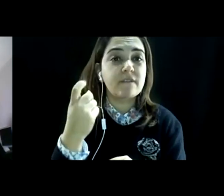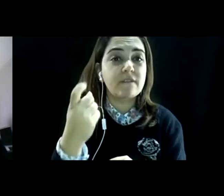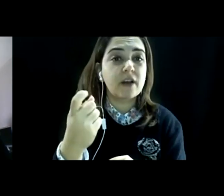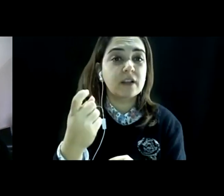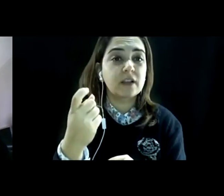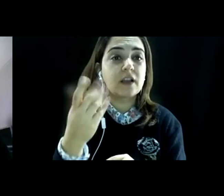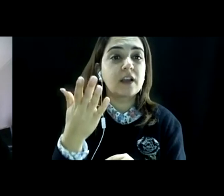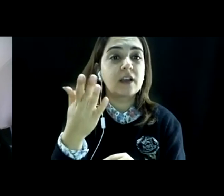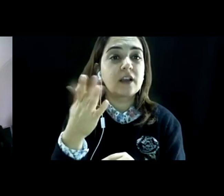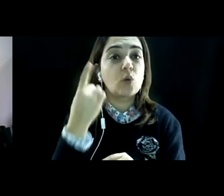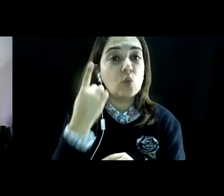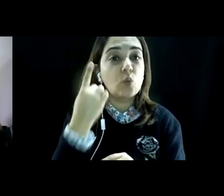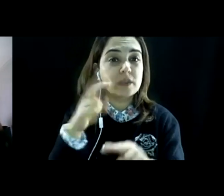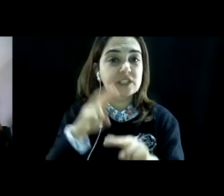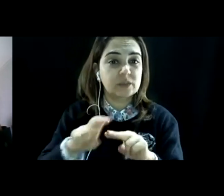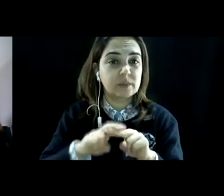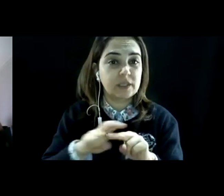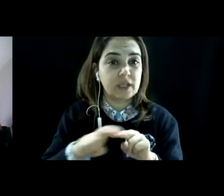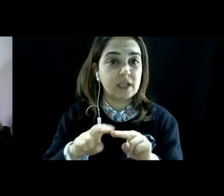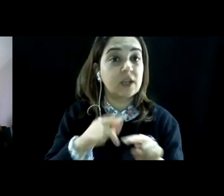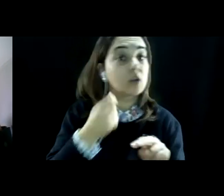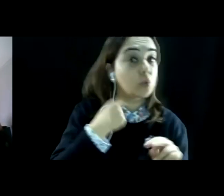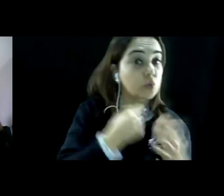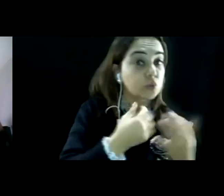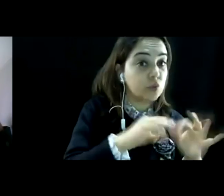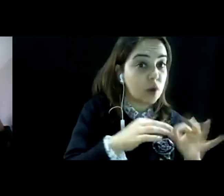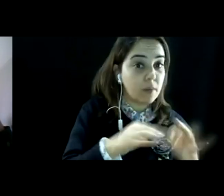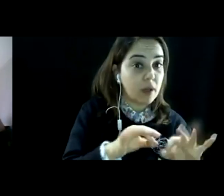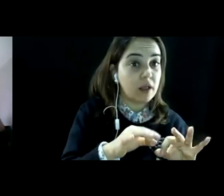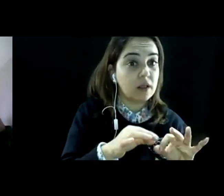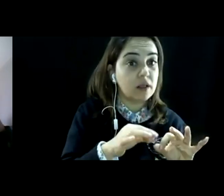gente sabe, mas ao contrário do ensino regular, no